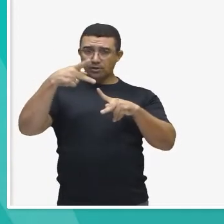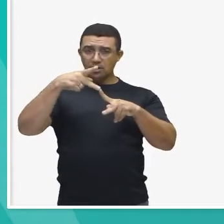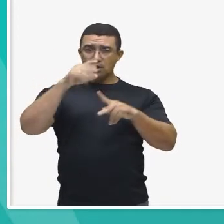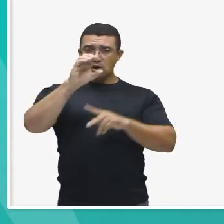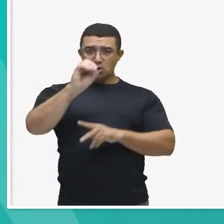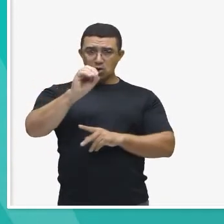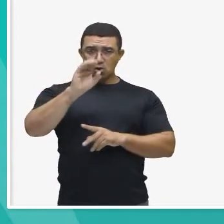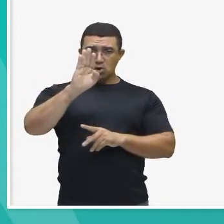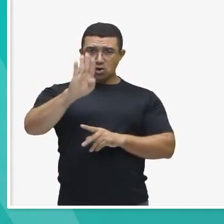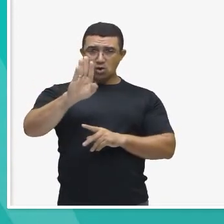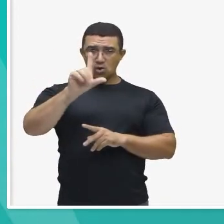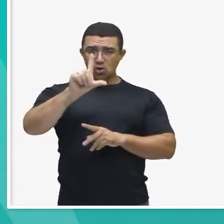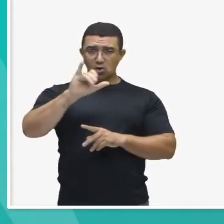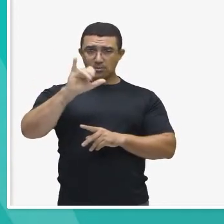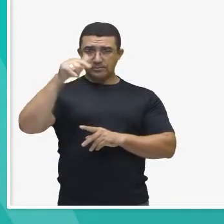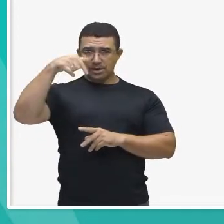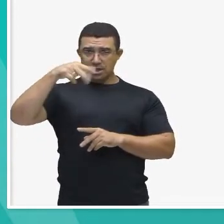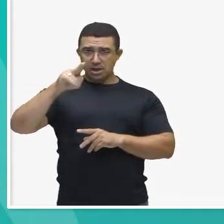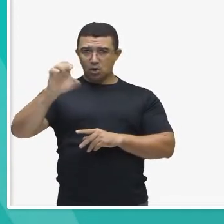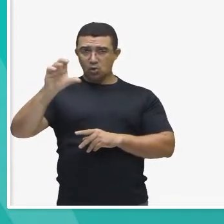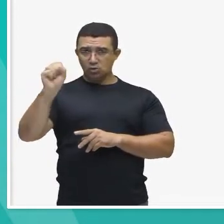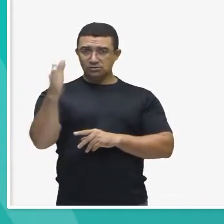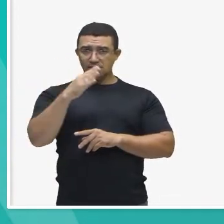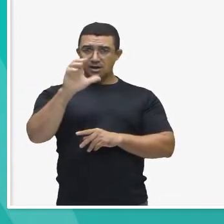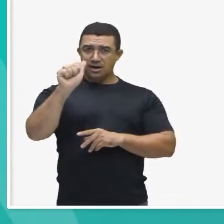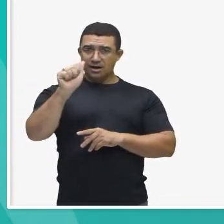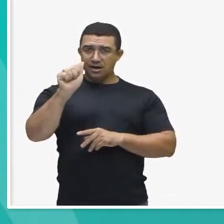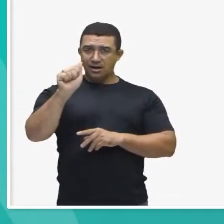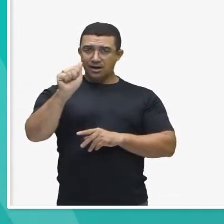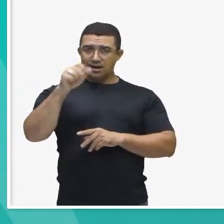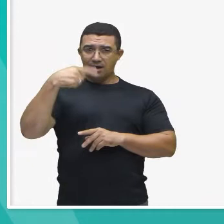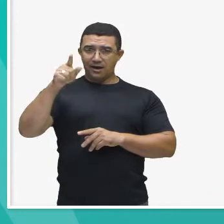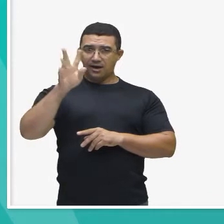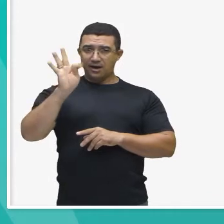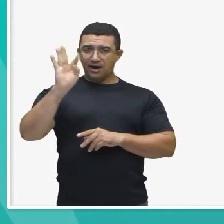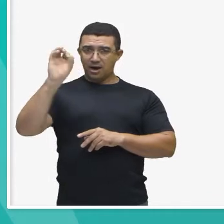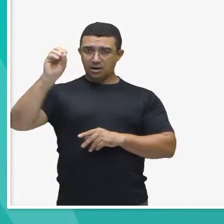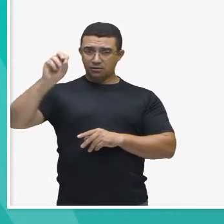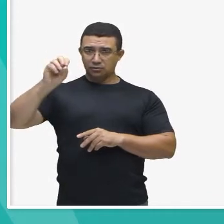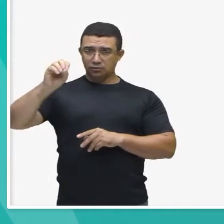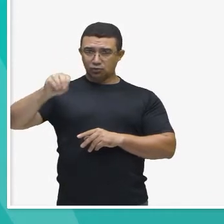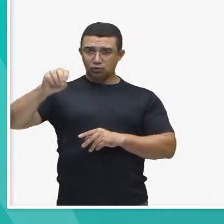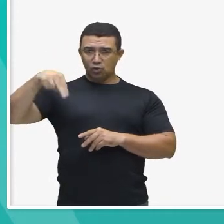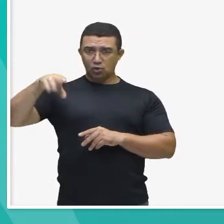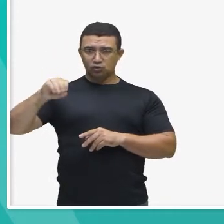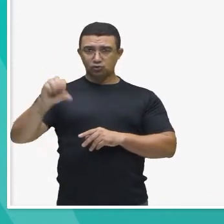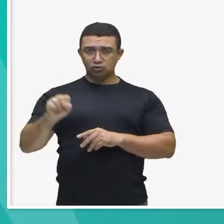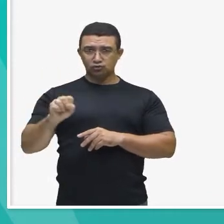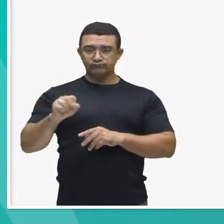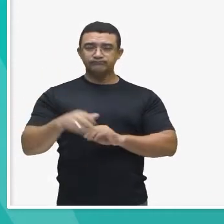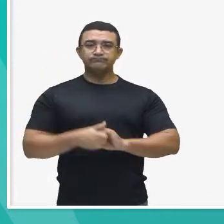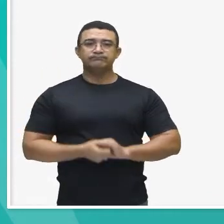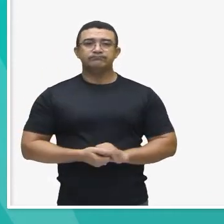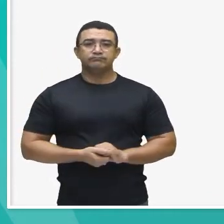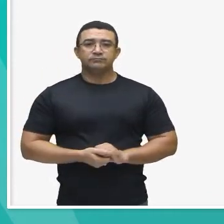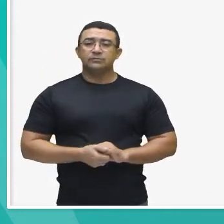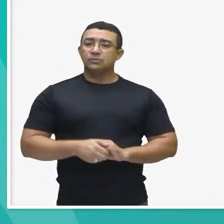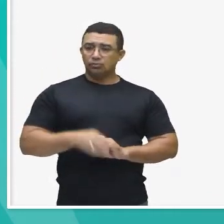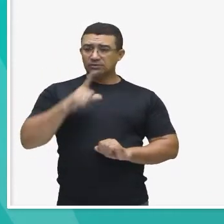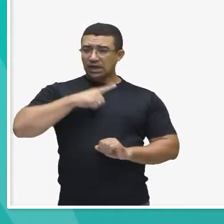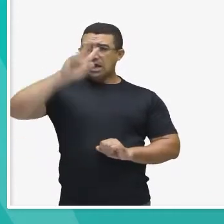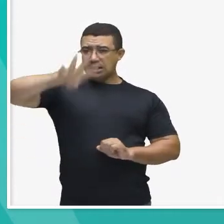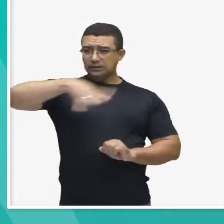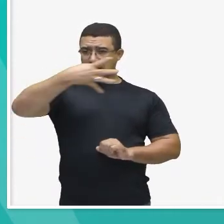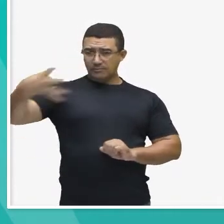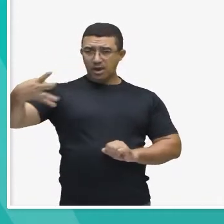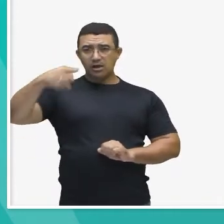conheceram esses pronomes, né? O professor mostrou para vocês a tabela, né? Porque nós temos a classificação dos pronomes,